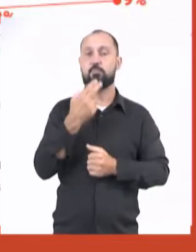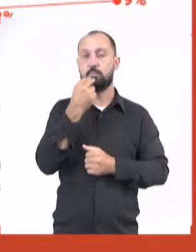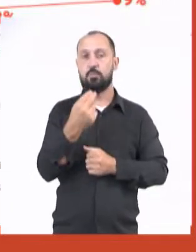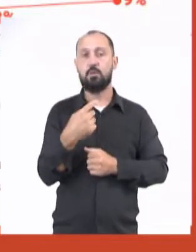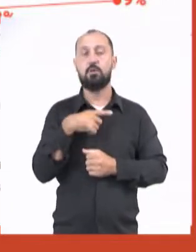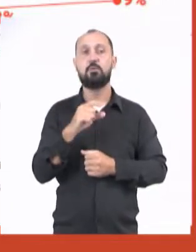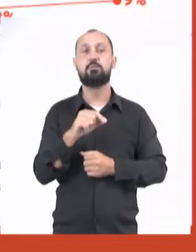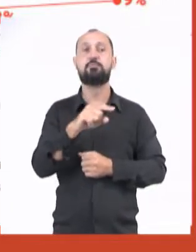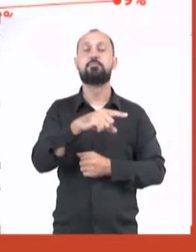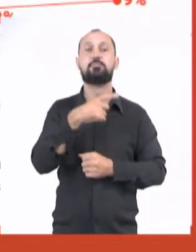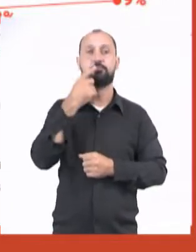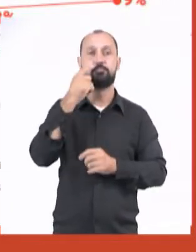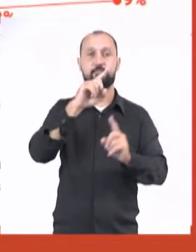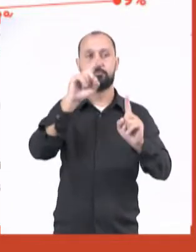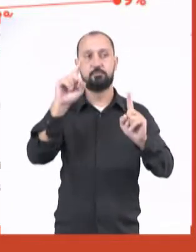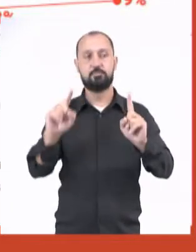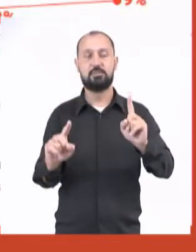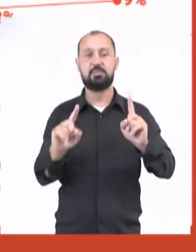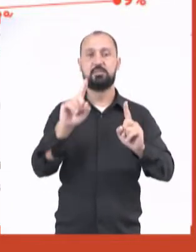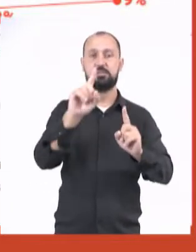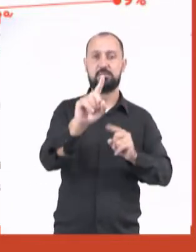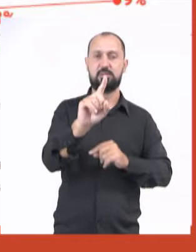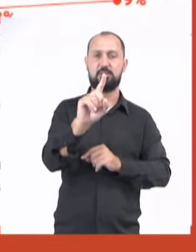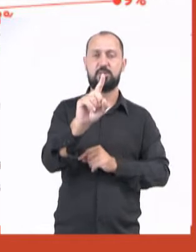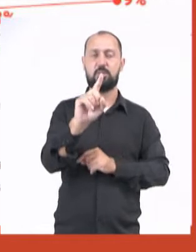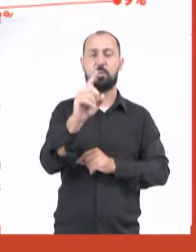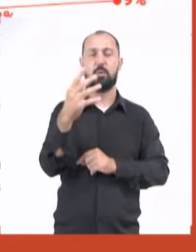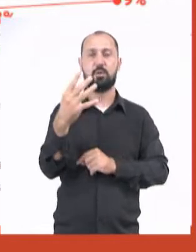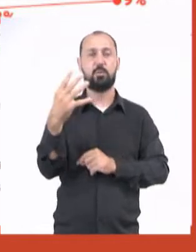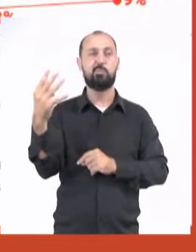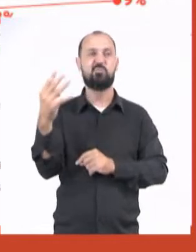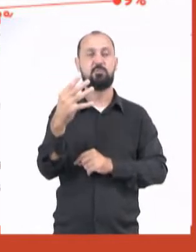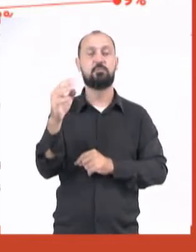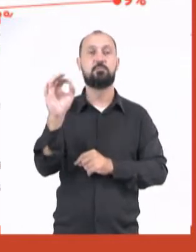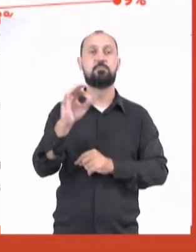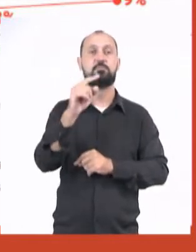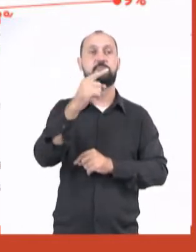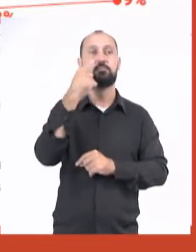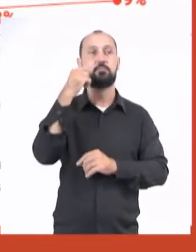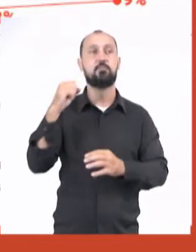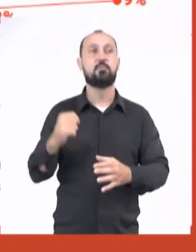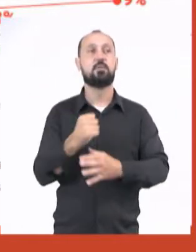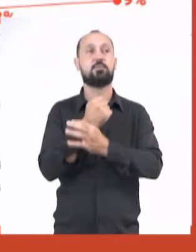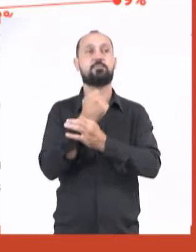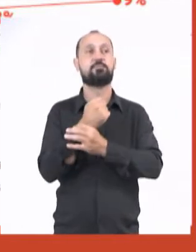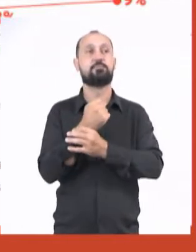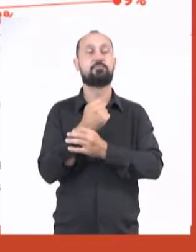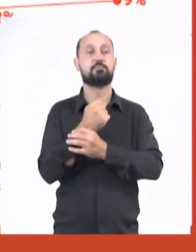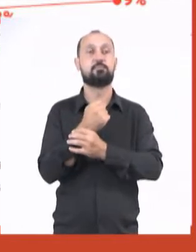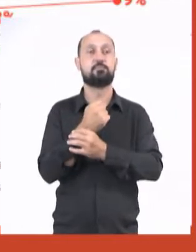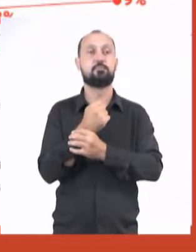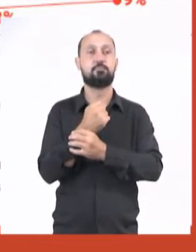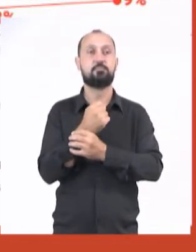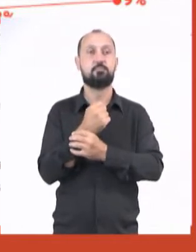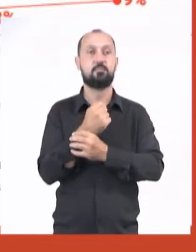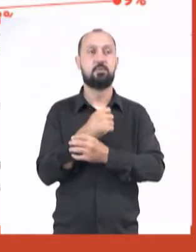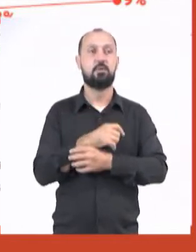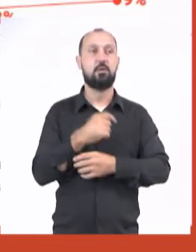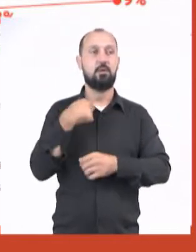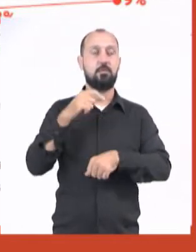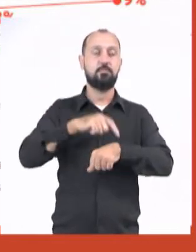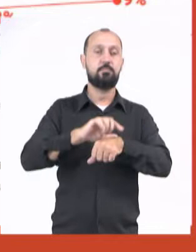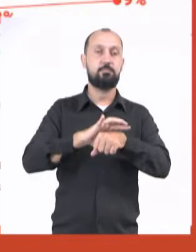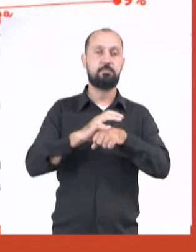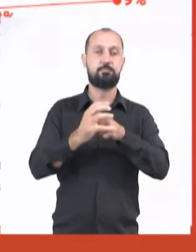e a gente cai para cerca de 44% da garantia desse direito aí na época da